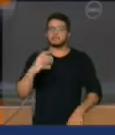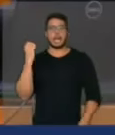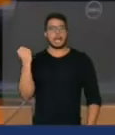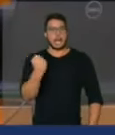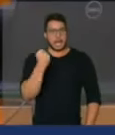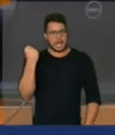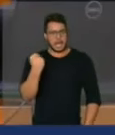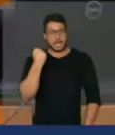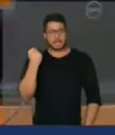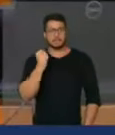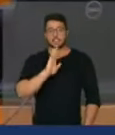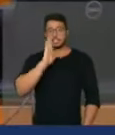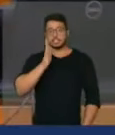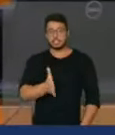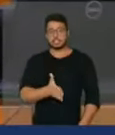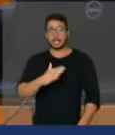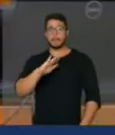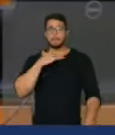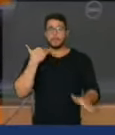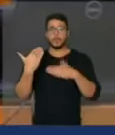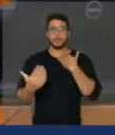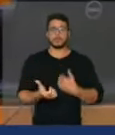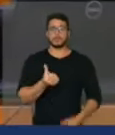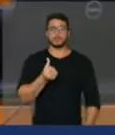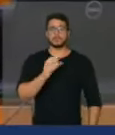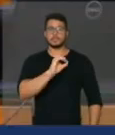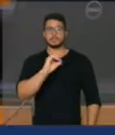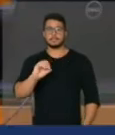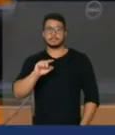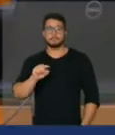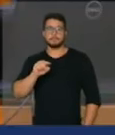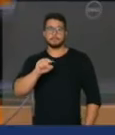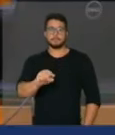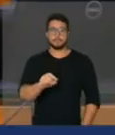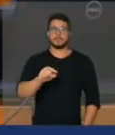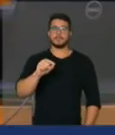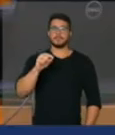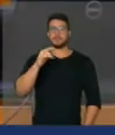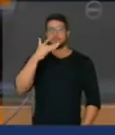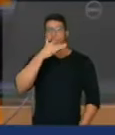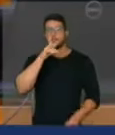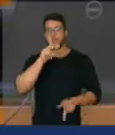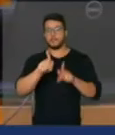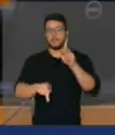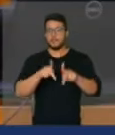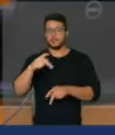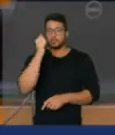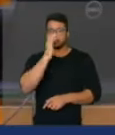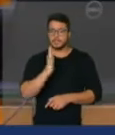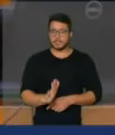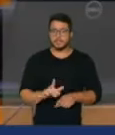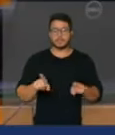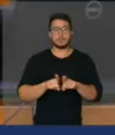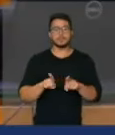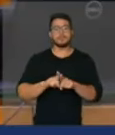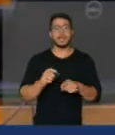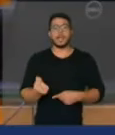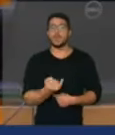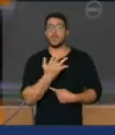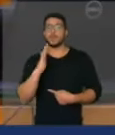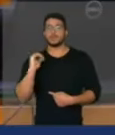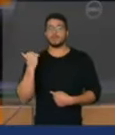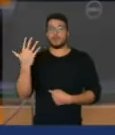de mais de 600 mil brasileiros e de milhões de pessoas no mundo. Também não desconheço que erros graves possam ter